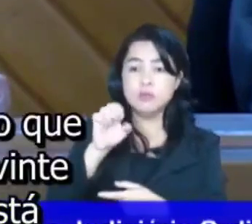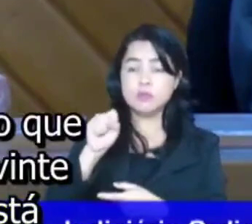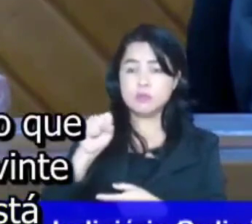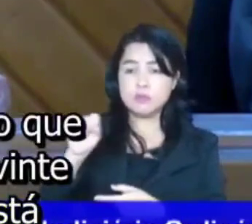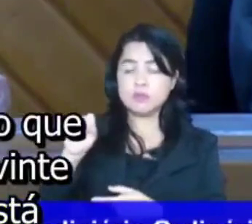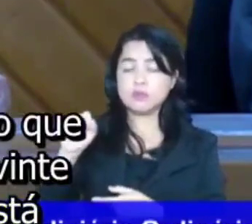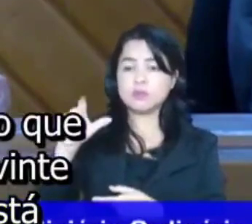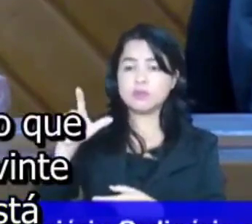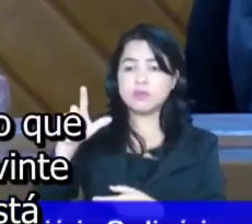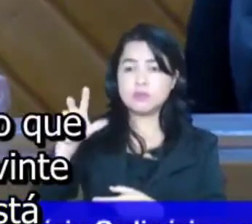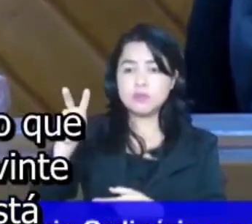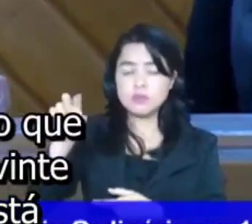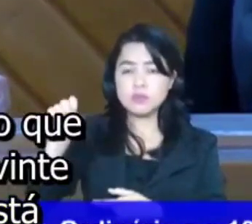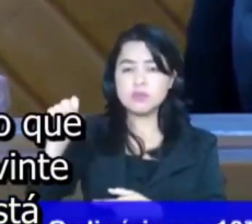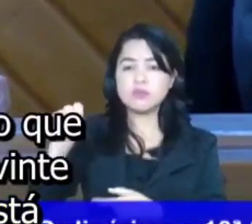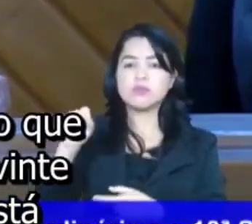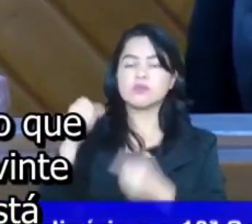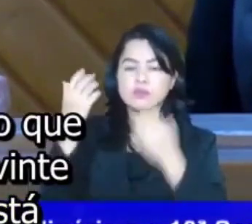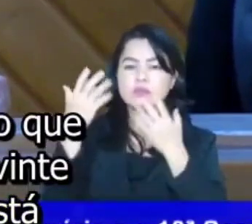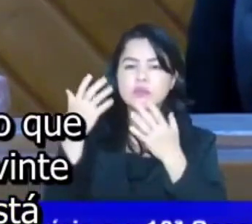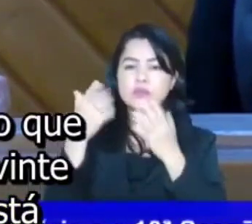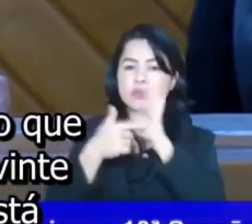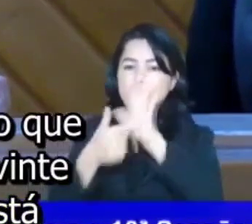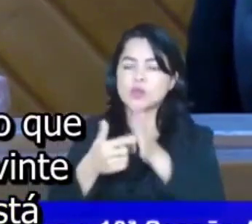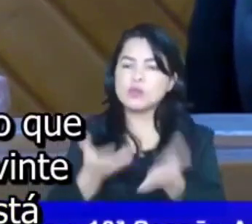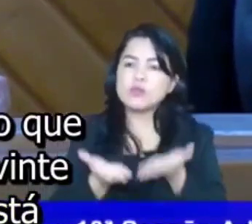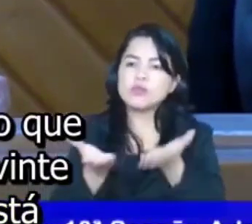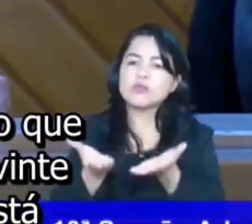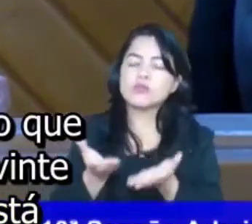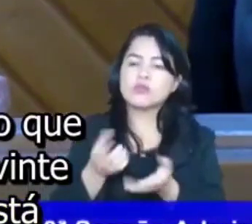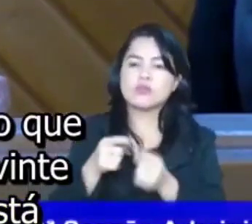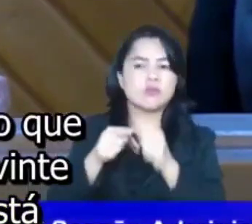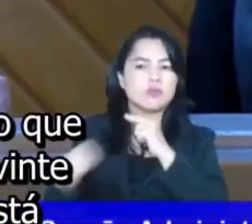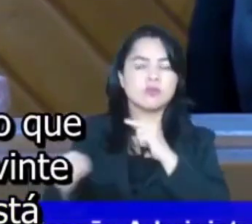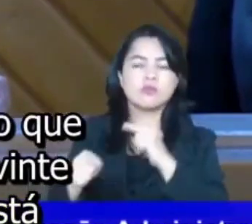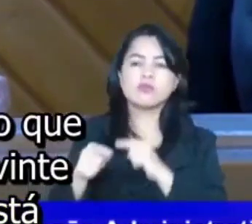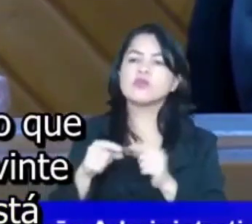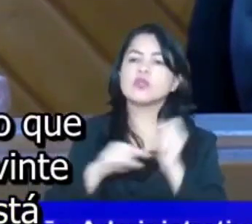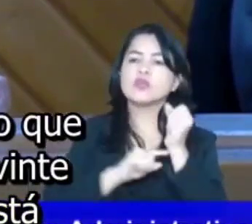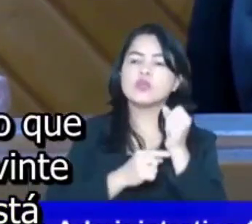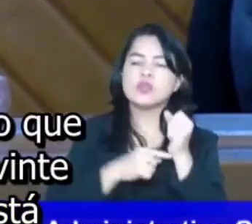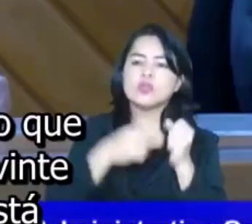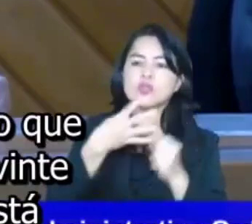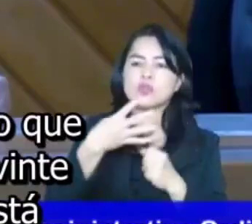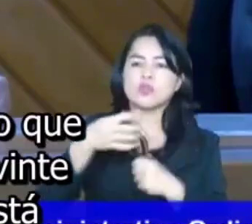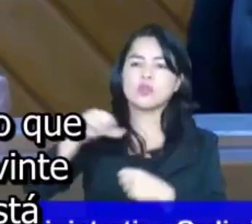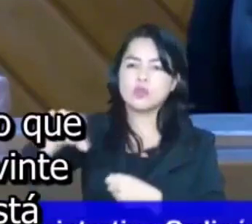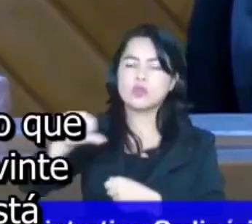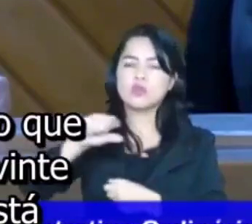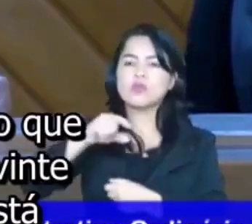da intempestividade da sua apresentação, o que viola o artigo 49 da resolução do TSE